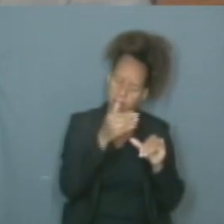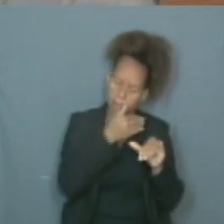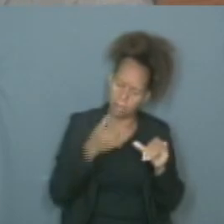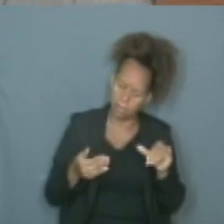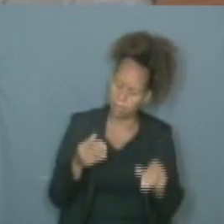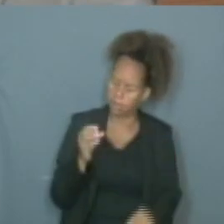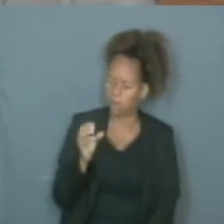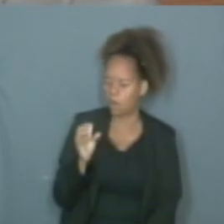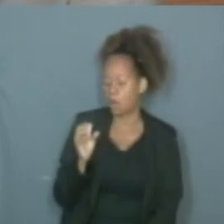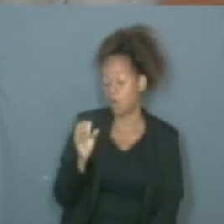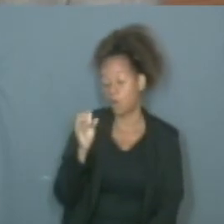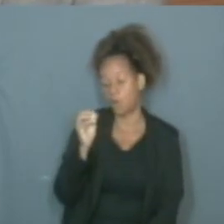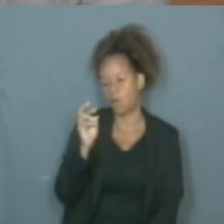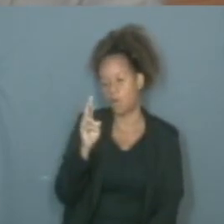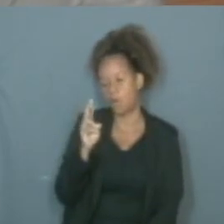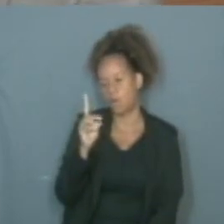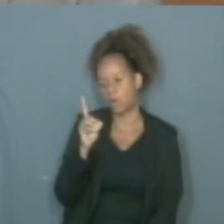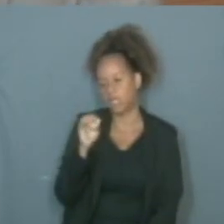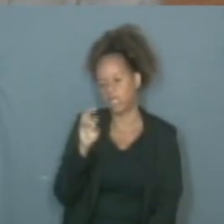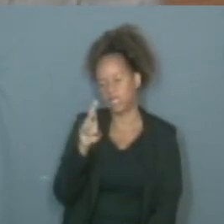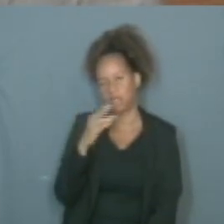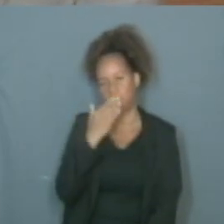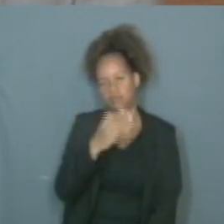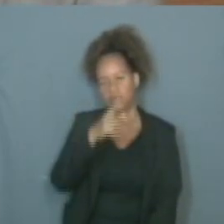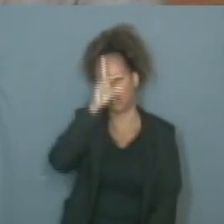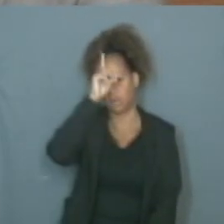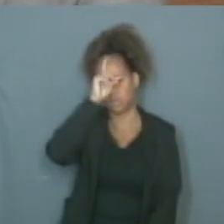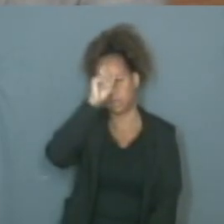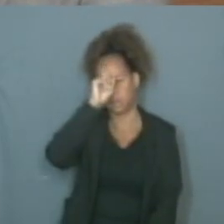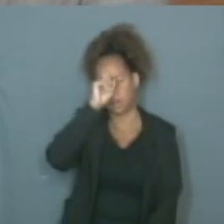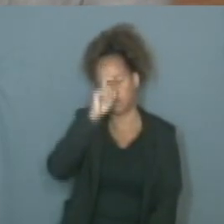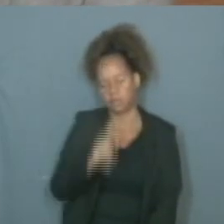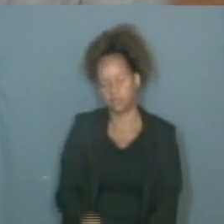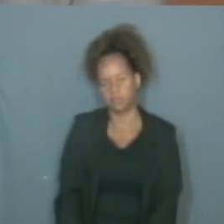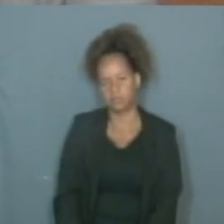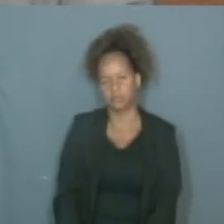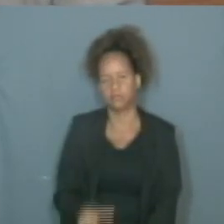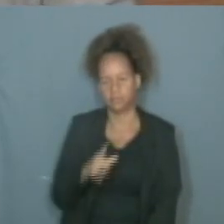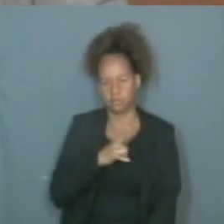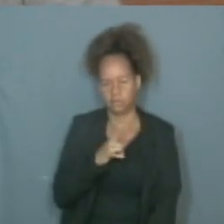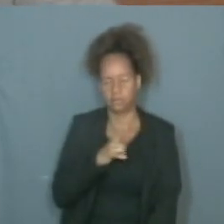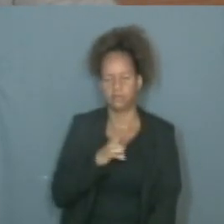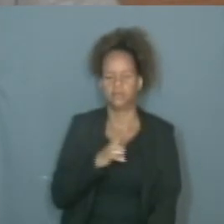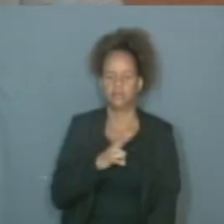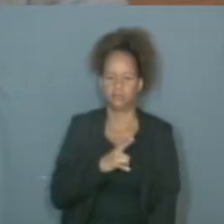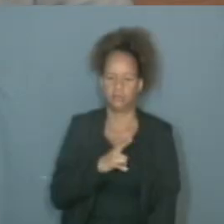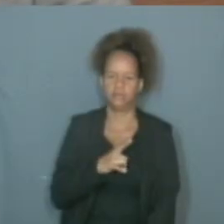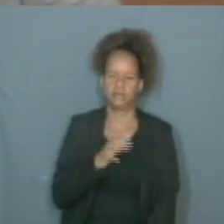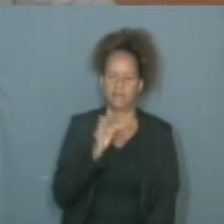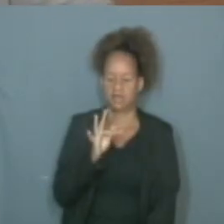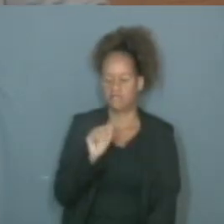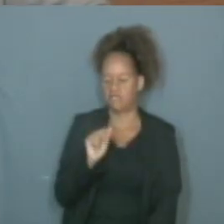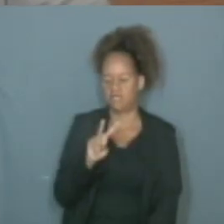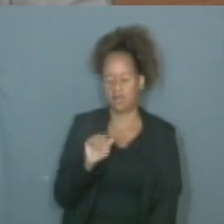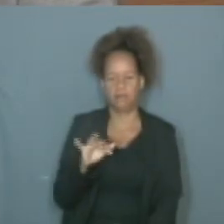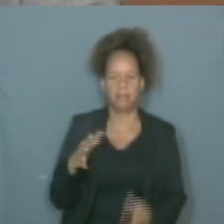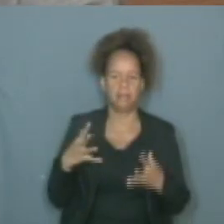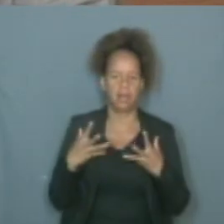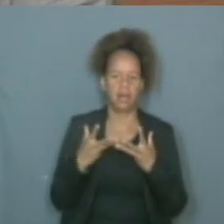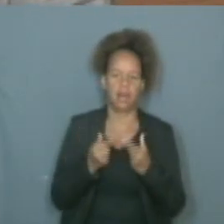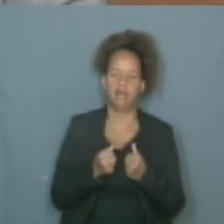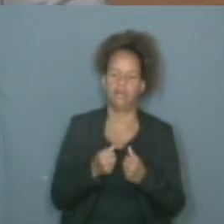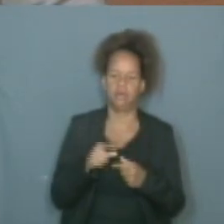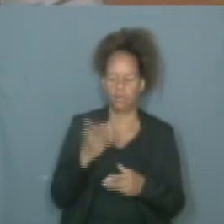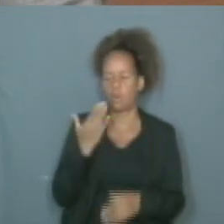mercado muito movimentado, em frente a um hospital, que tem, inclusive, uma fava maravilhosa lá, a gente come de